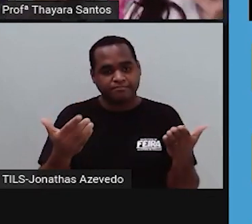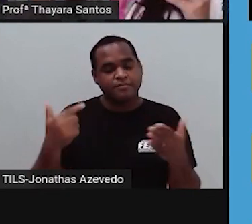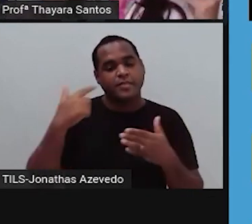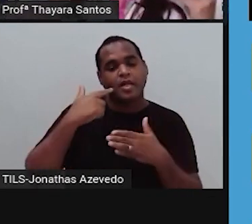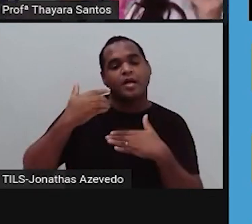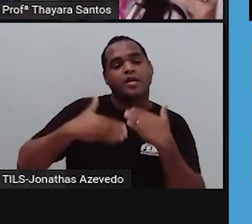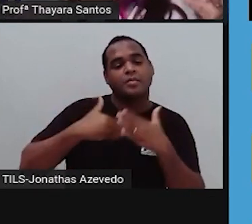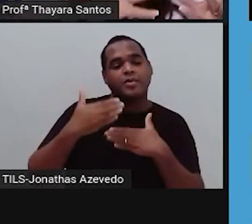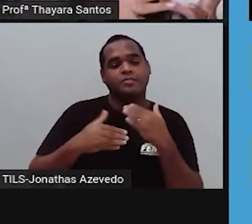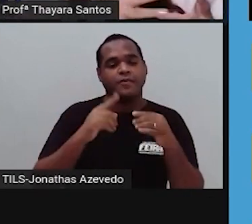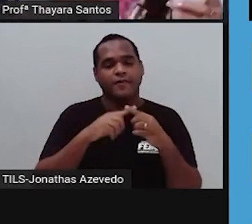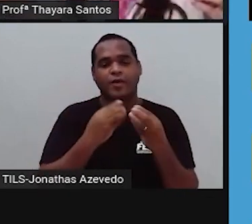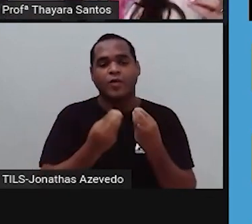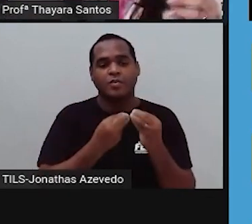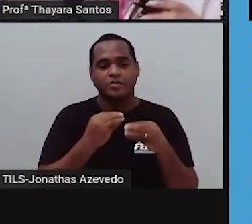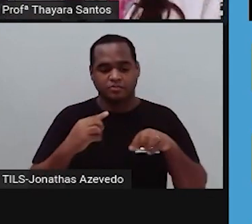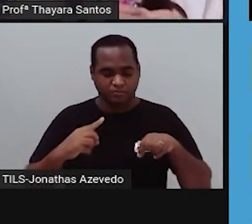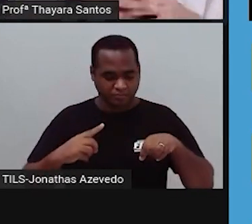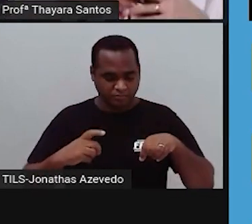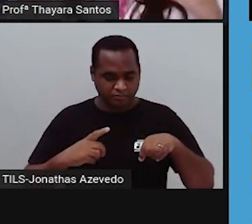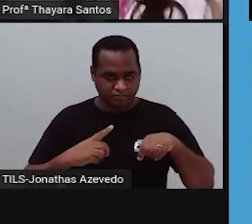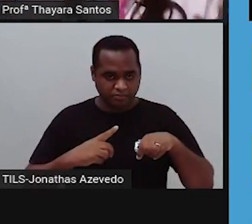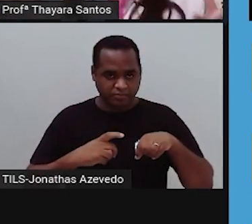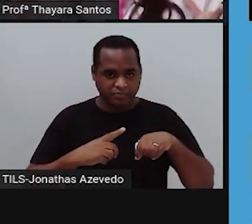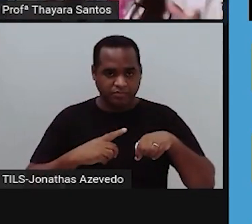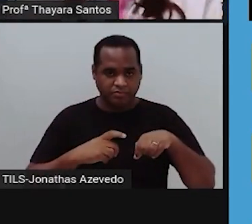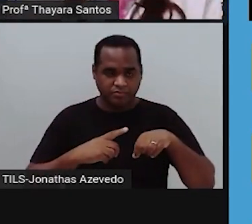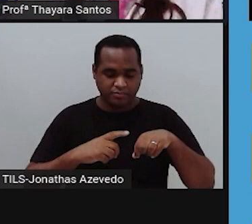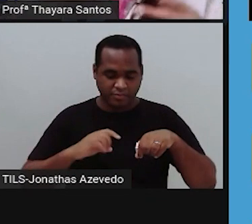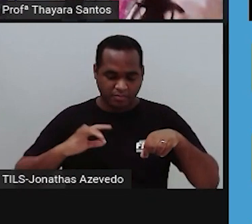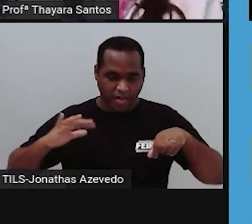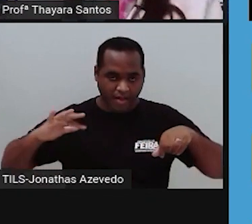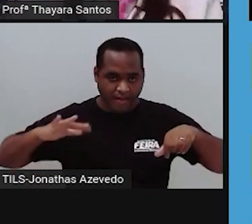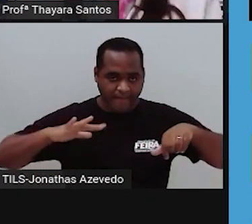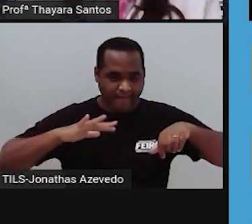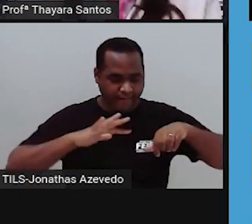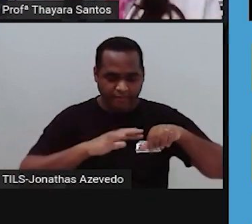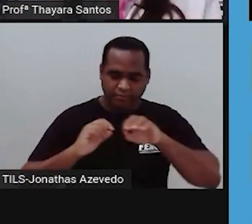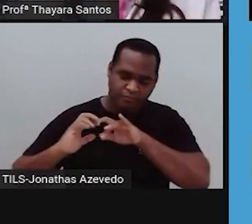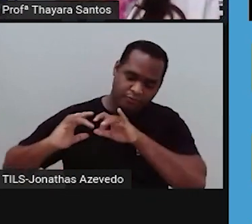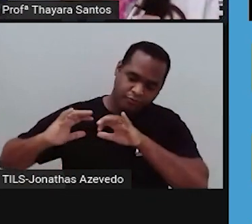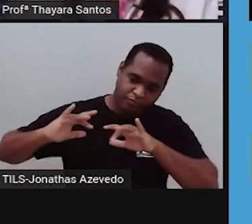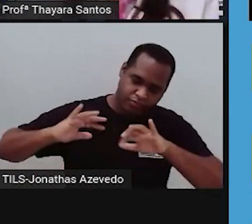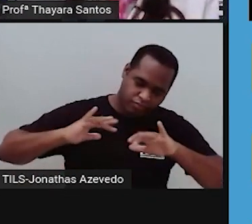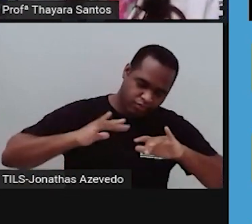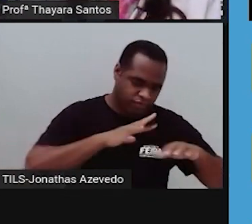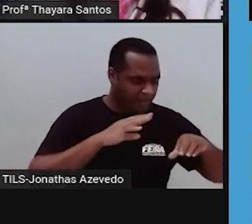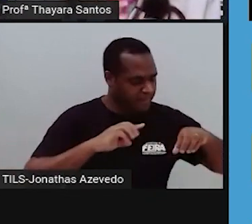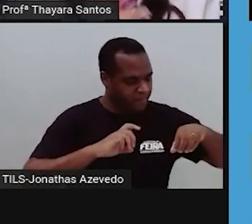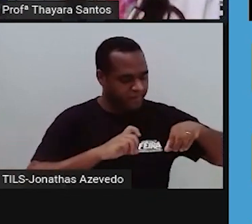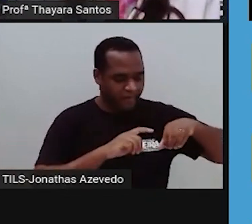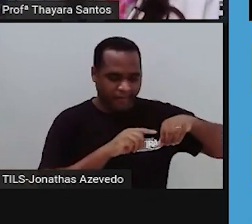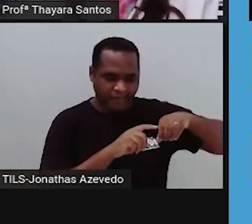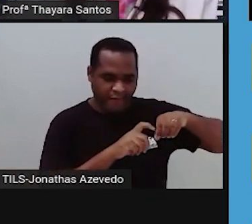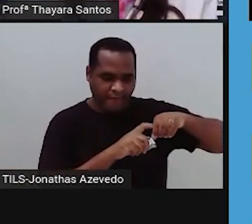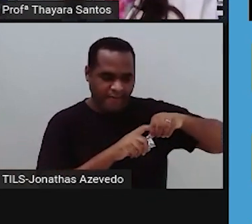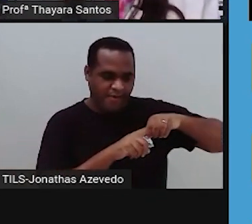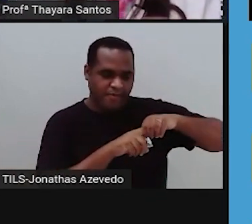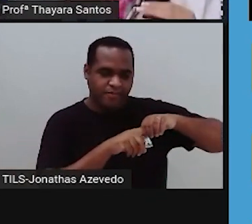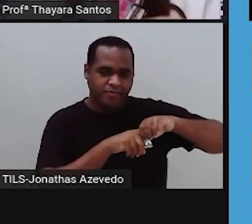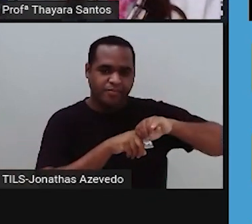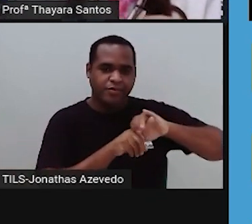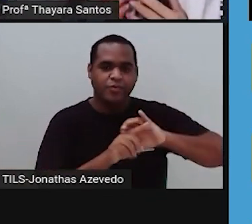vai tentar fecundar ele. A gente sabe que tem milhares de espermatozoides que chegam até lá, mas somente um deles é que vai